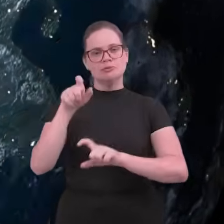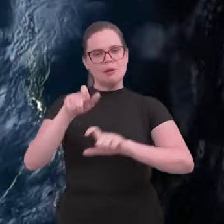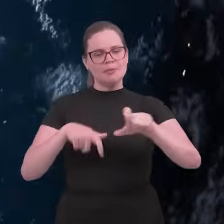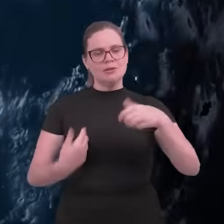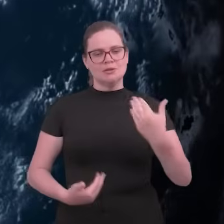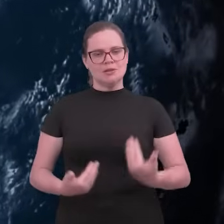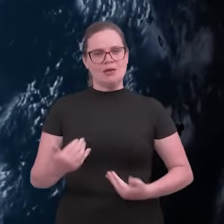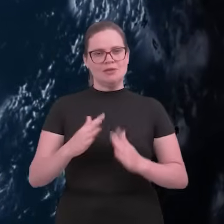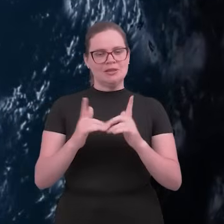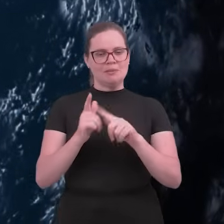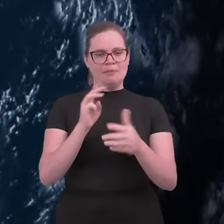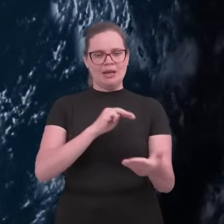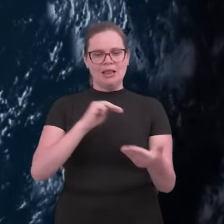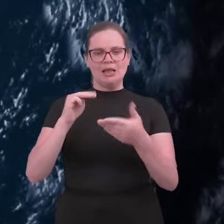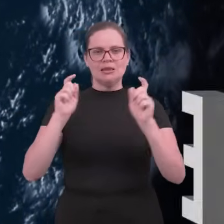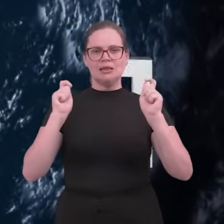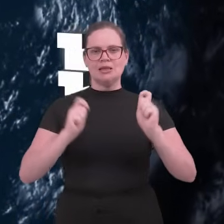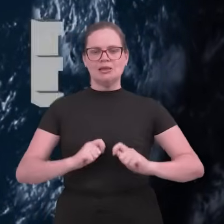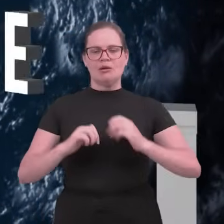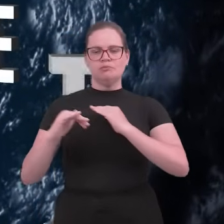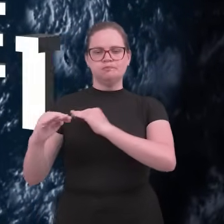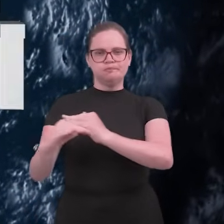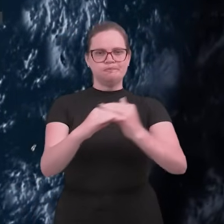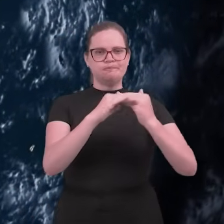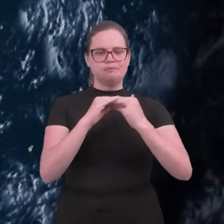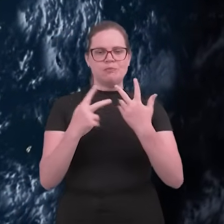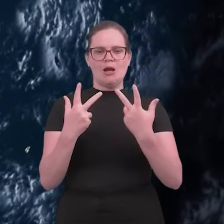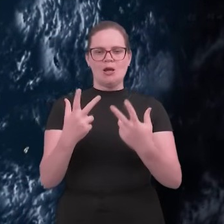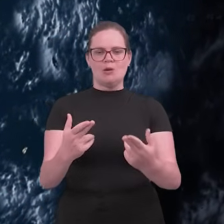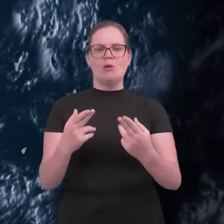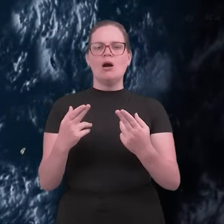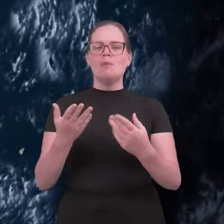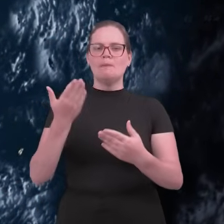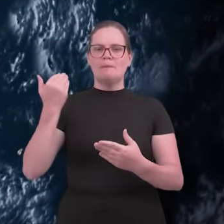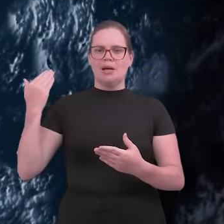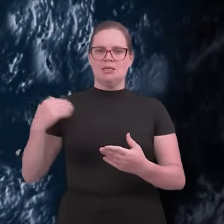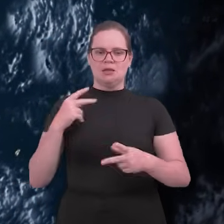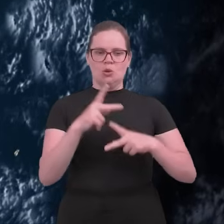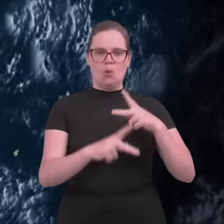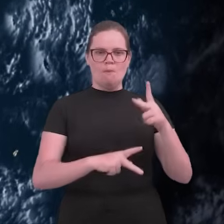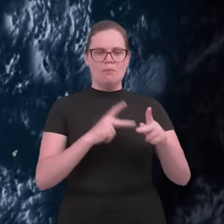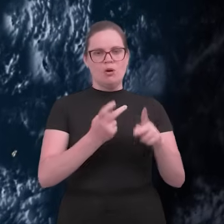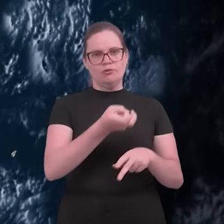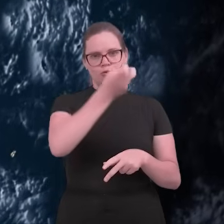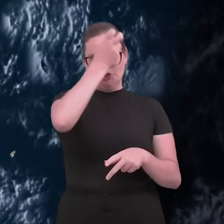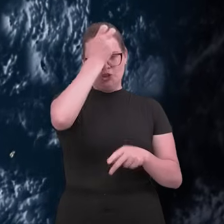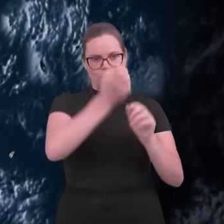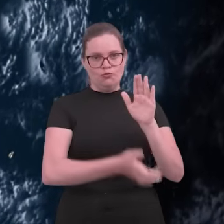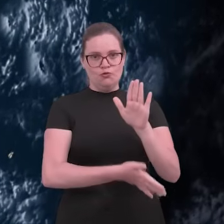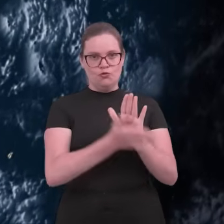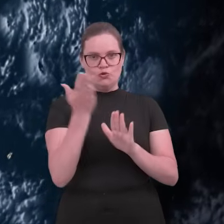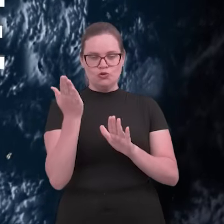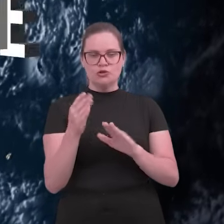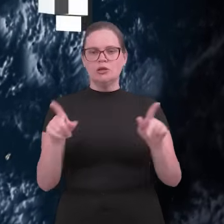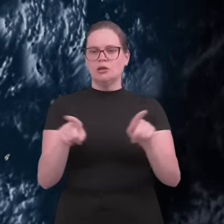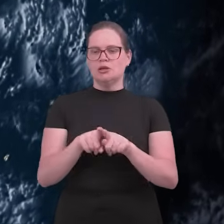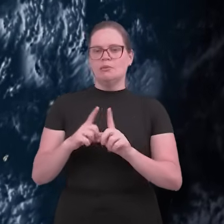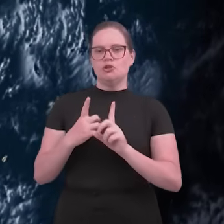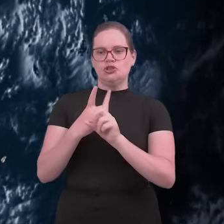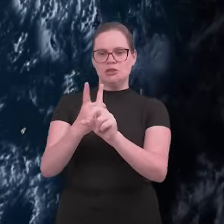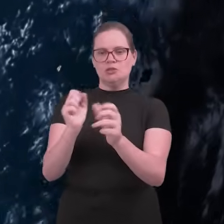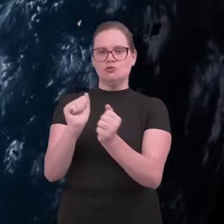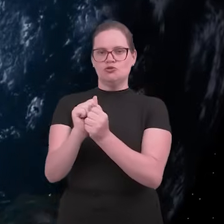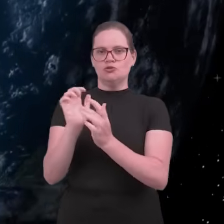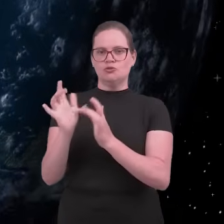planeta vivem um momento de unidade e comunhão, como viveram os hebreus na saída do Egito e os discípulos com o